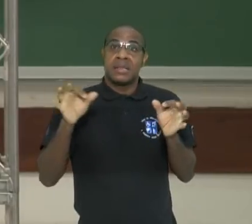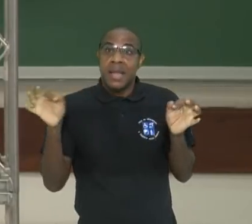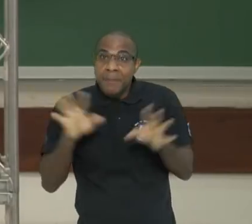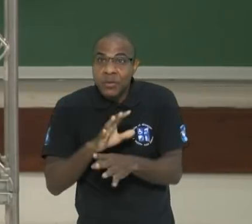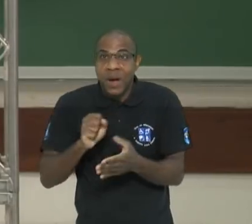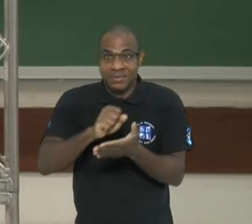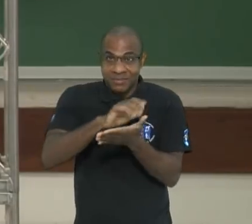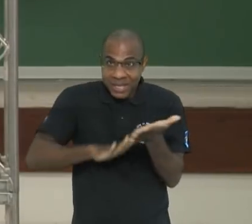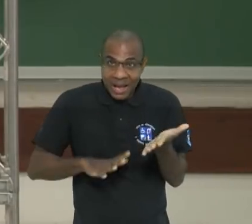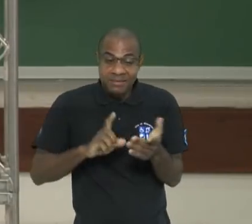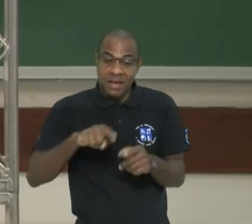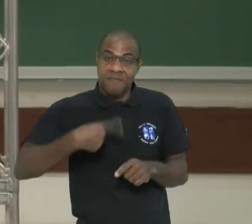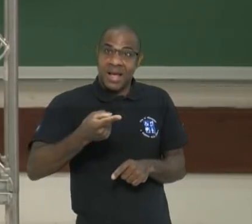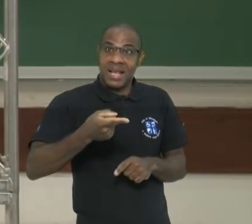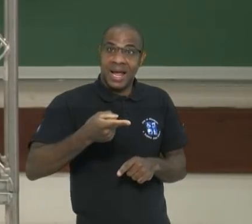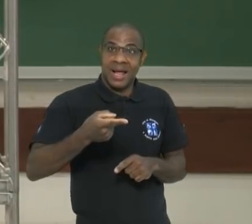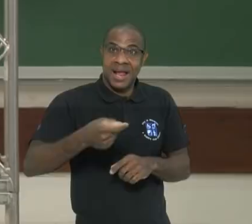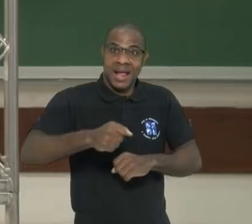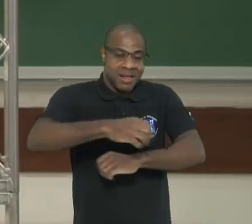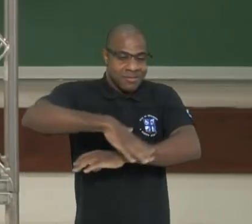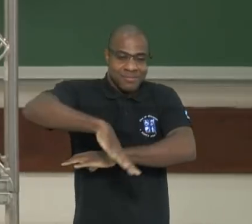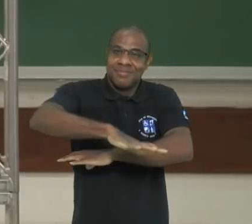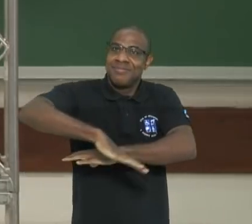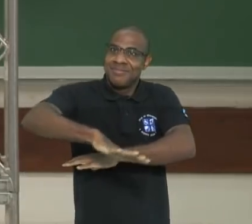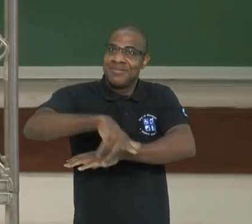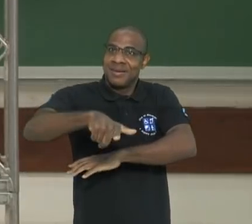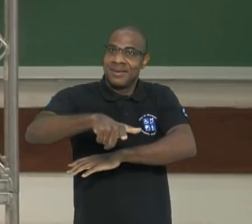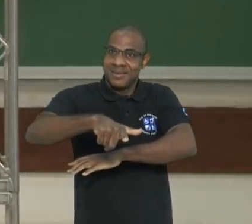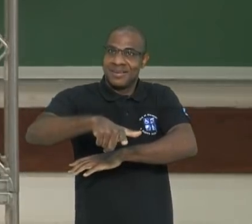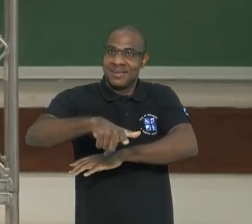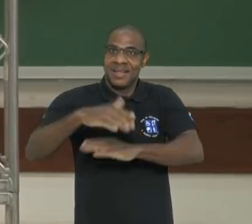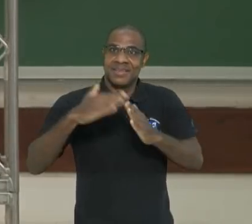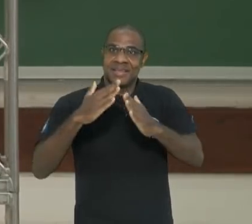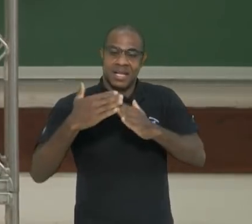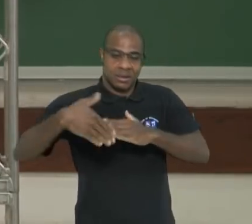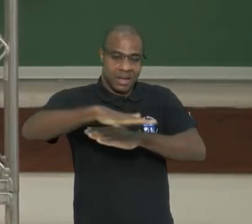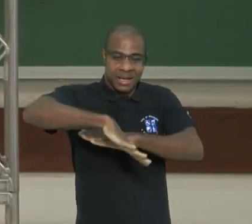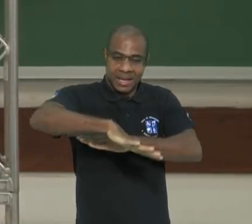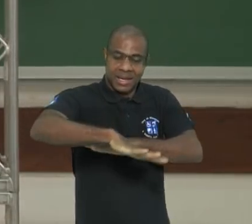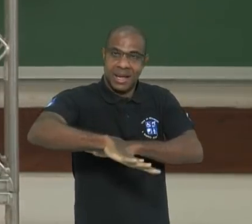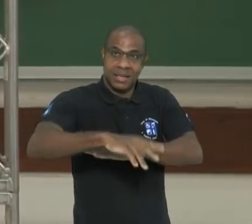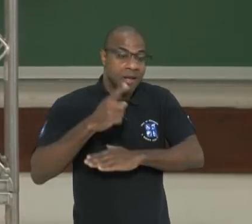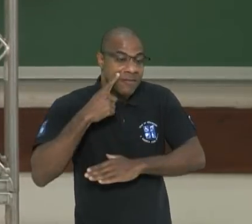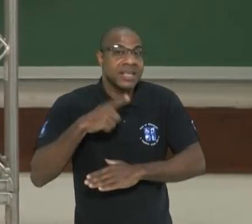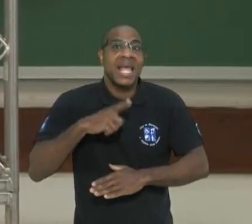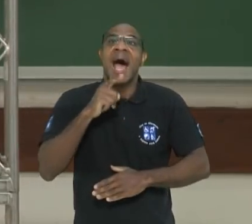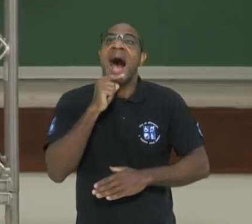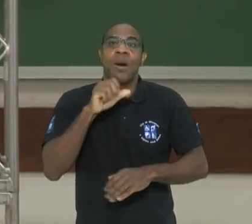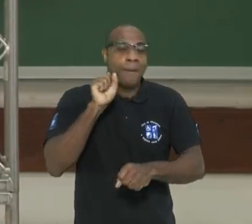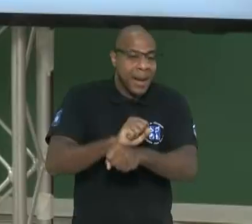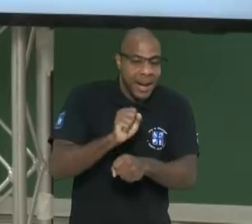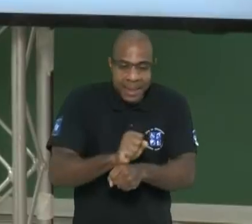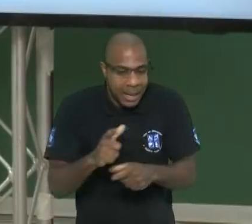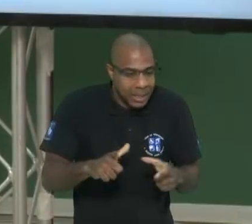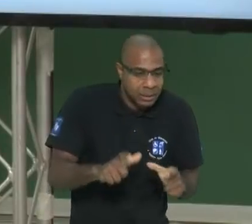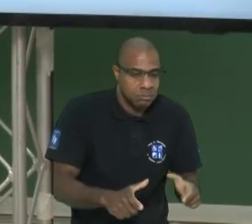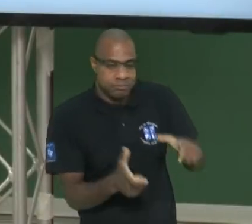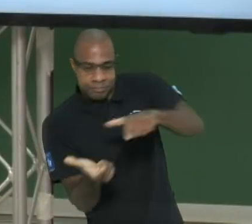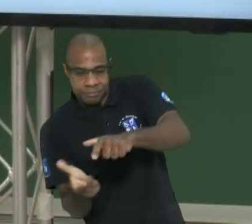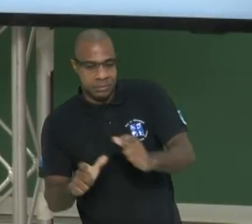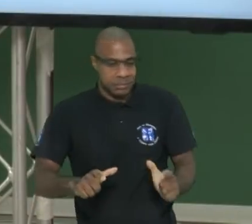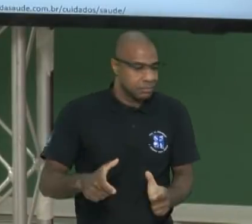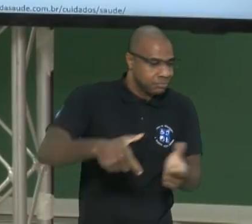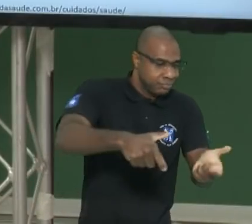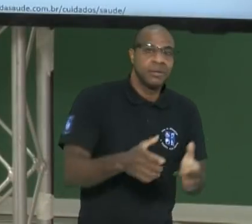uma vistoriada, vê se não ficou nada ali acumulando água, porque os mosquitos adoram a água parada para se